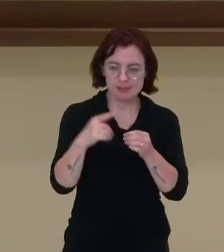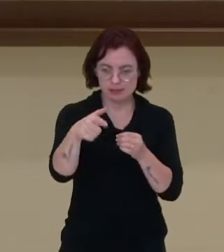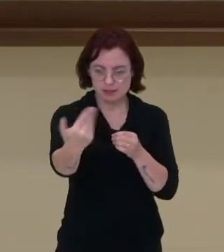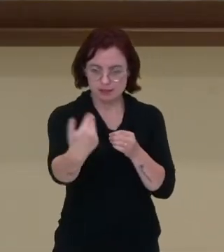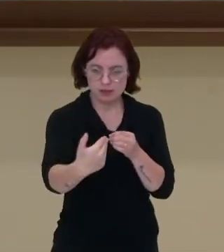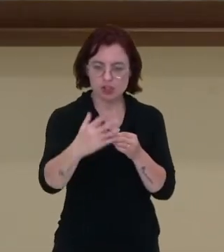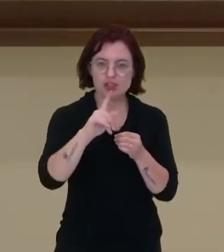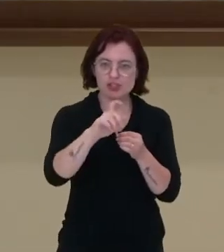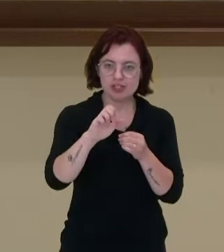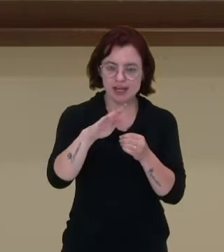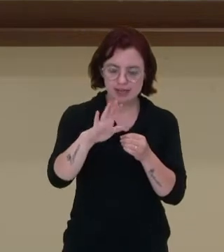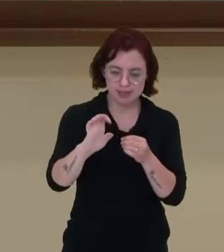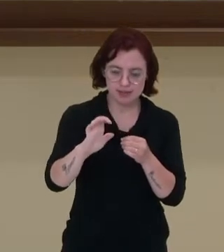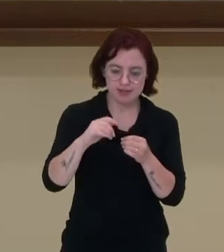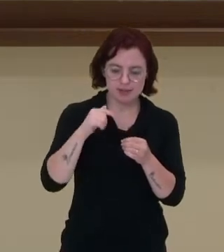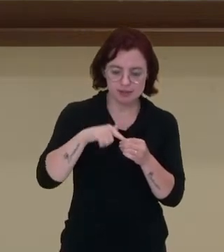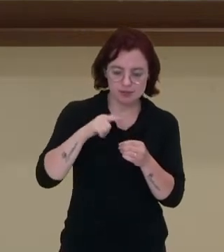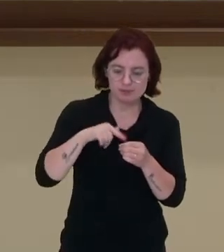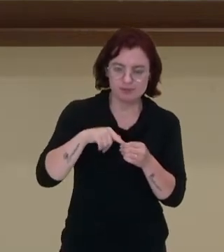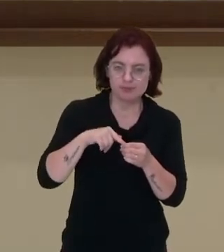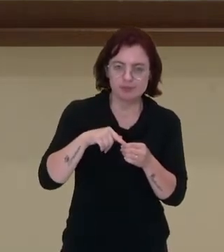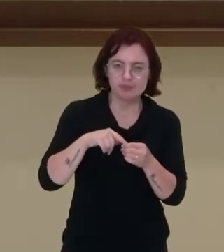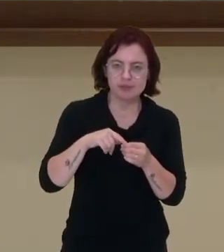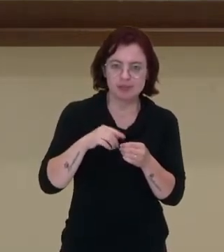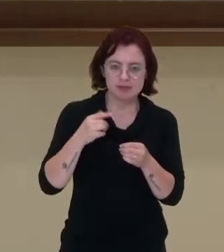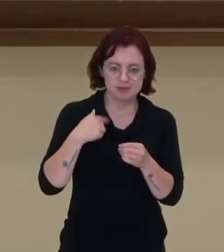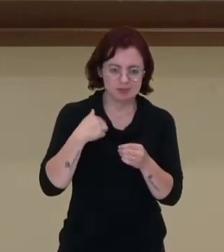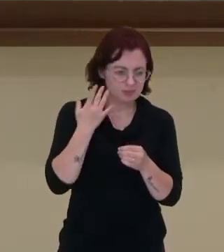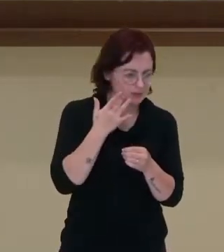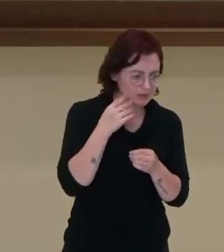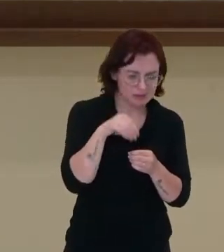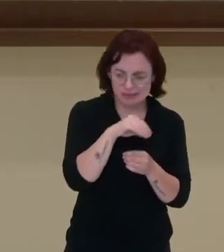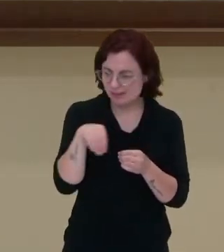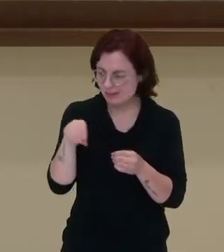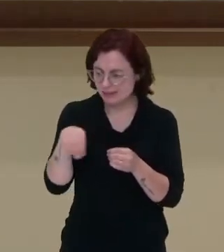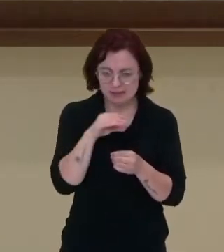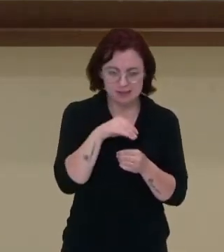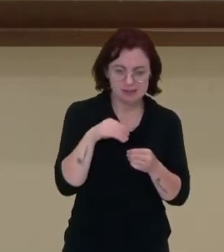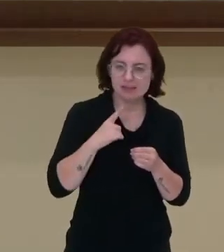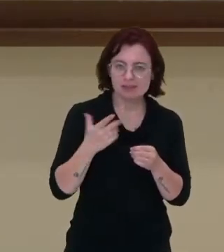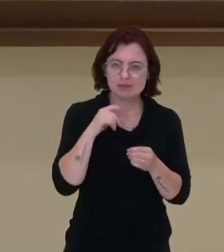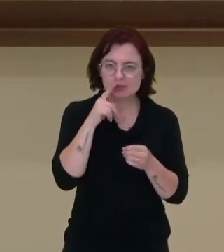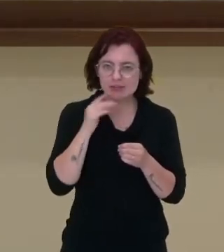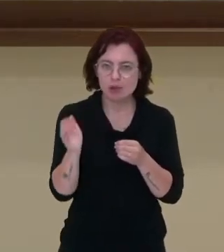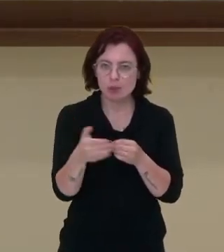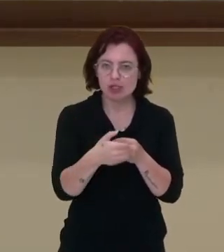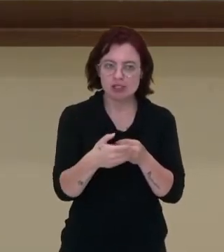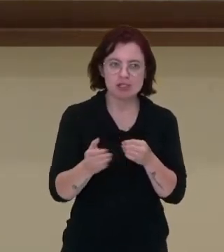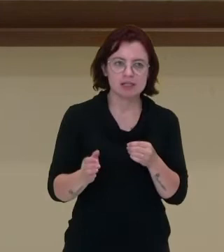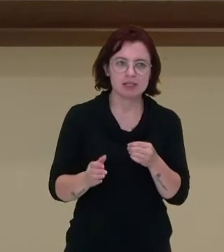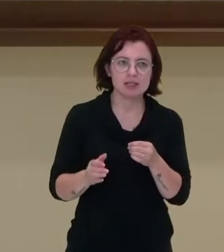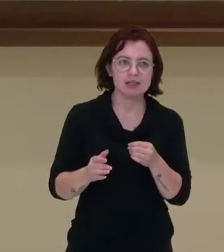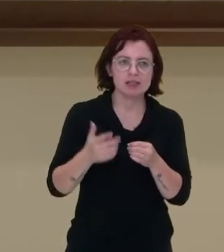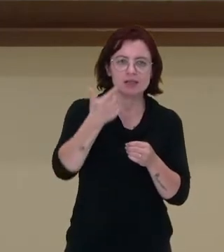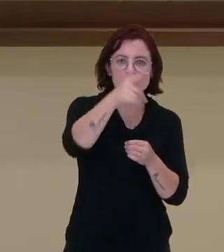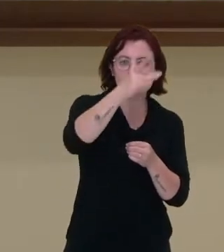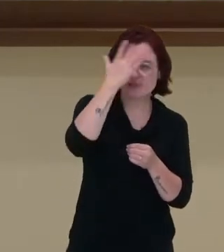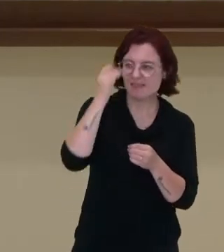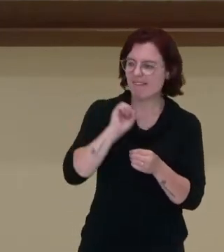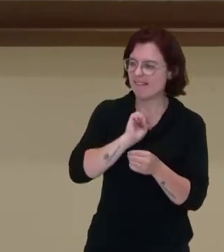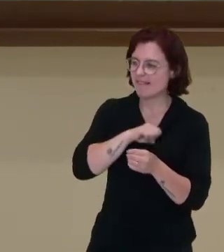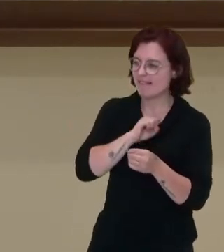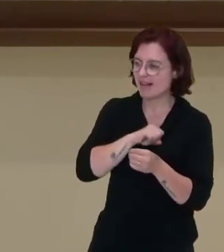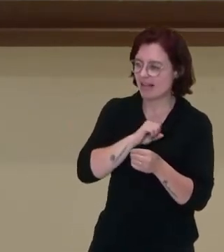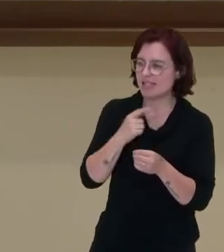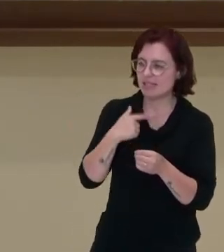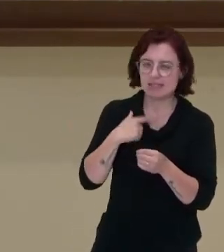o jogador que está em xeque não faz a jogada correta para proteger o rei, e daí o jogador adversário entende